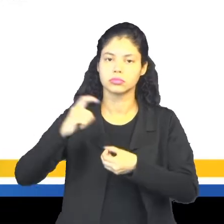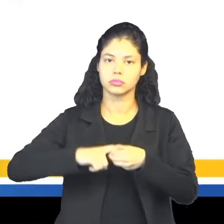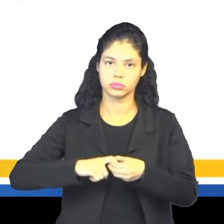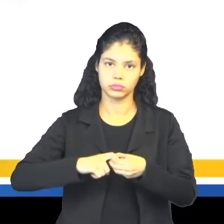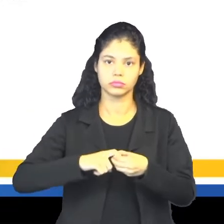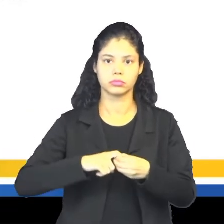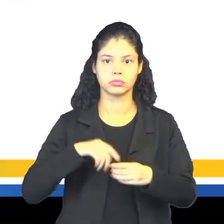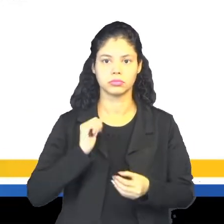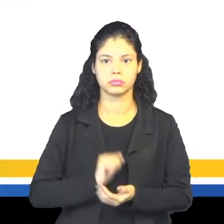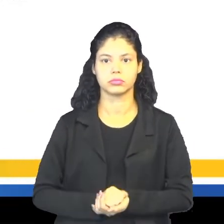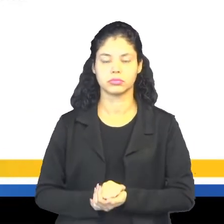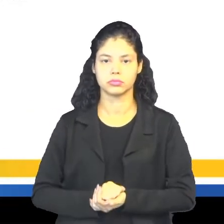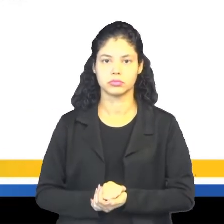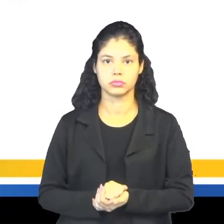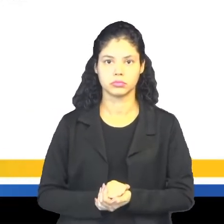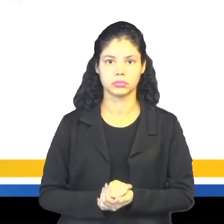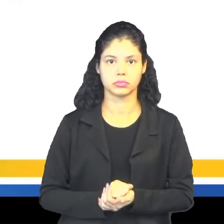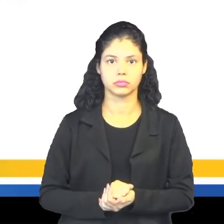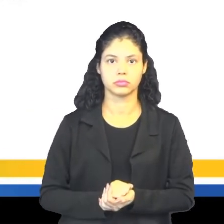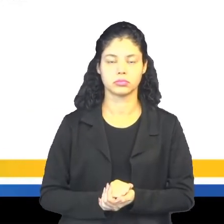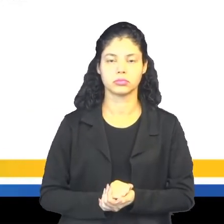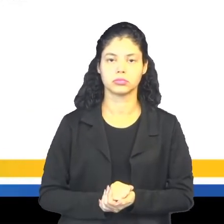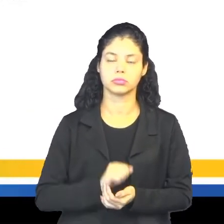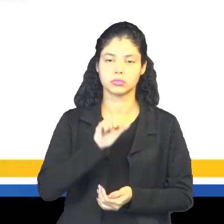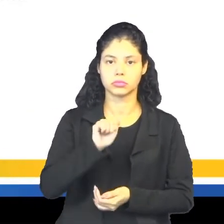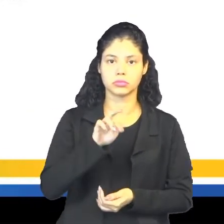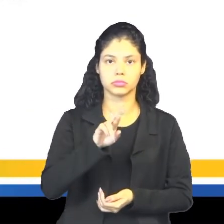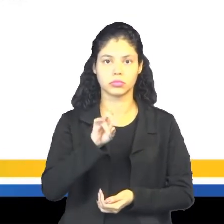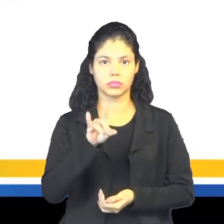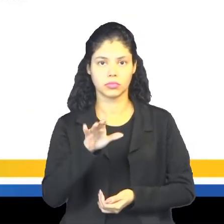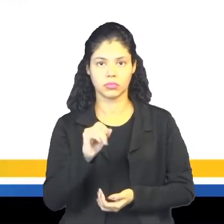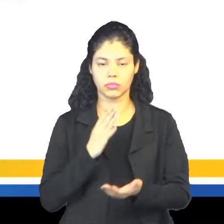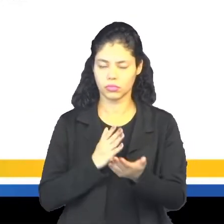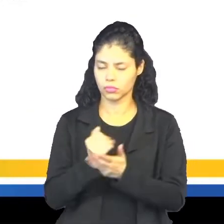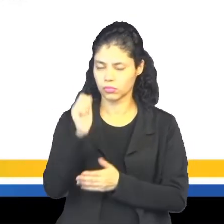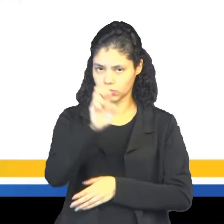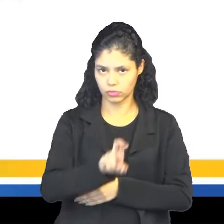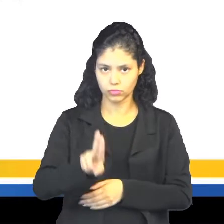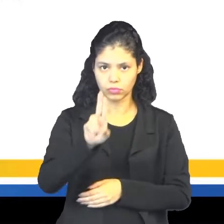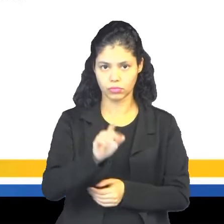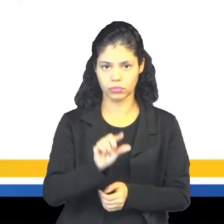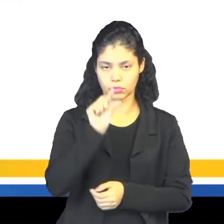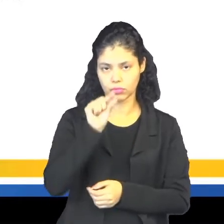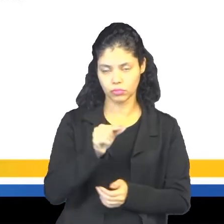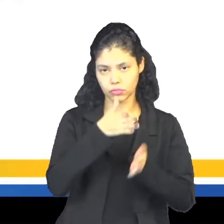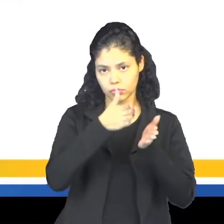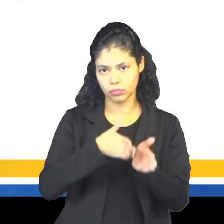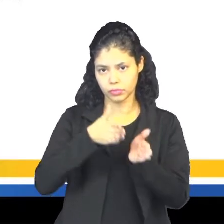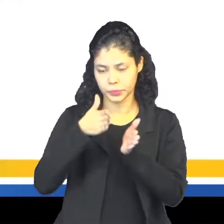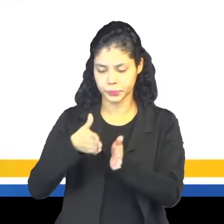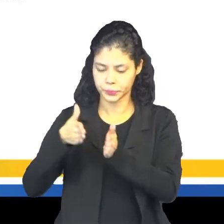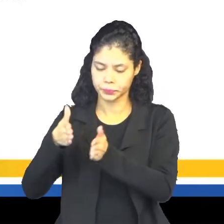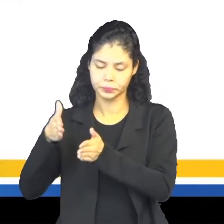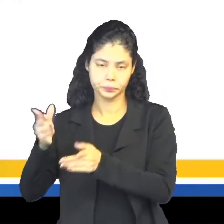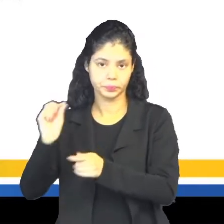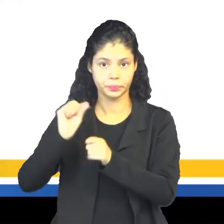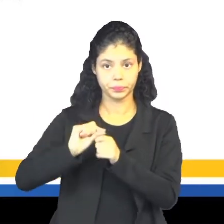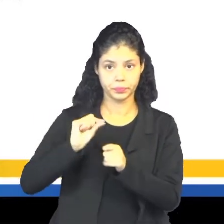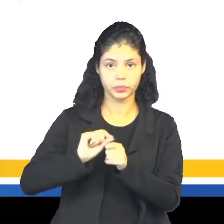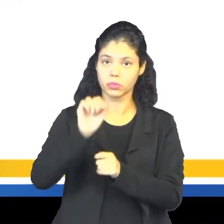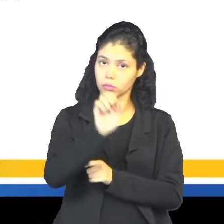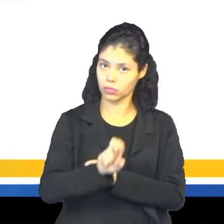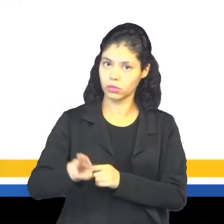né, os árabes, eles vêm conquistando a Europa. E aos poucos, né, eles vão fazendo, né, os europeus